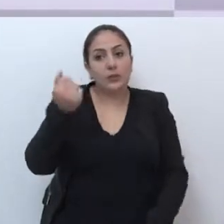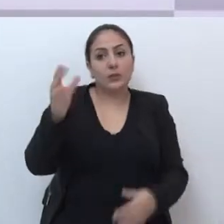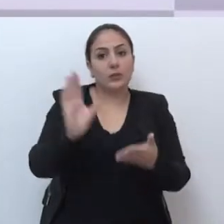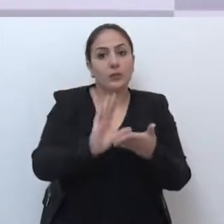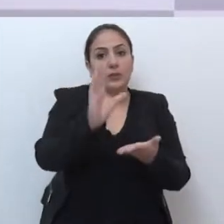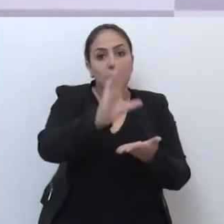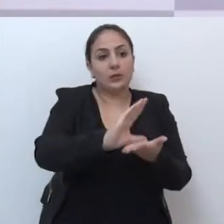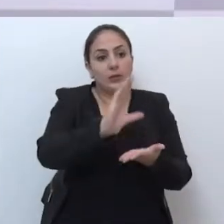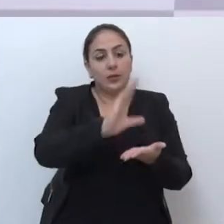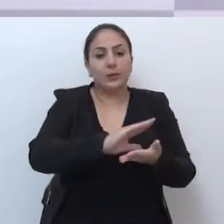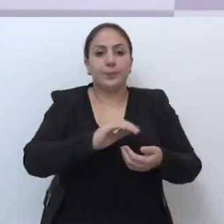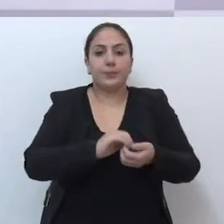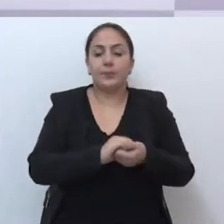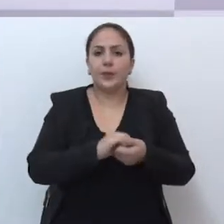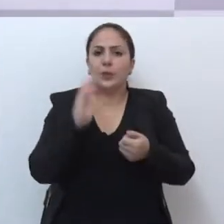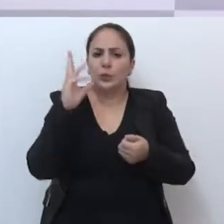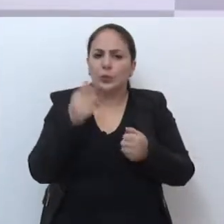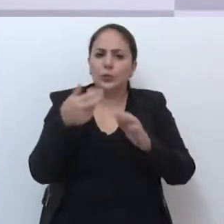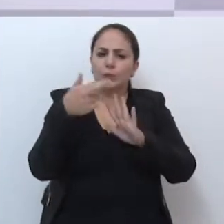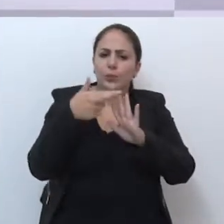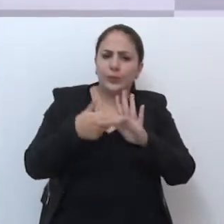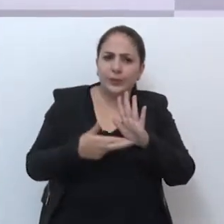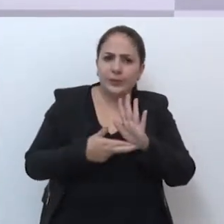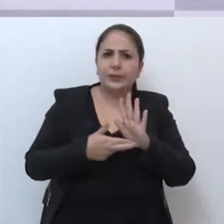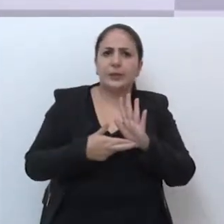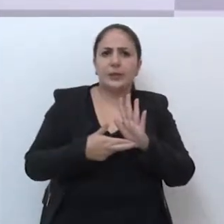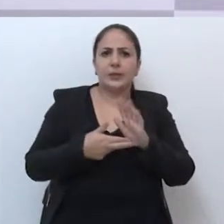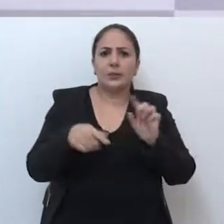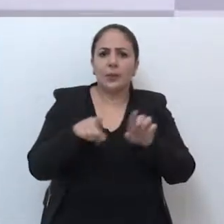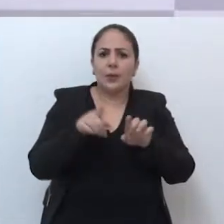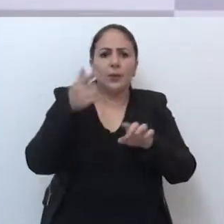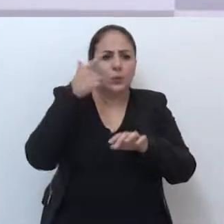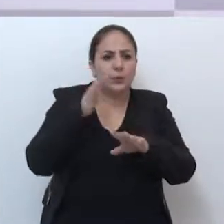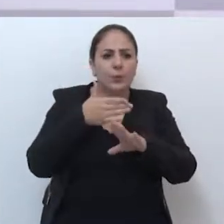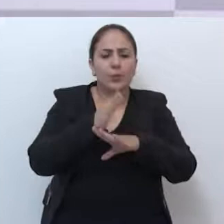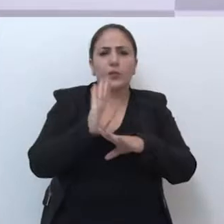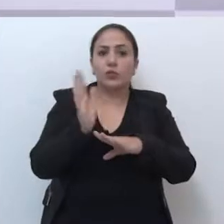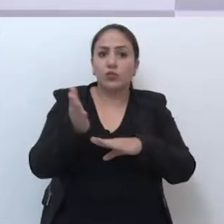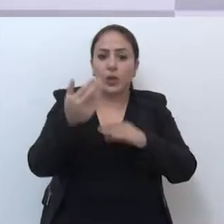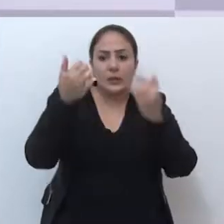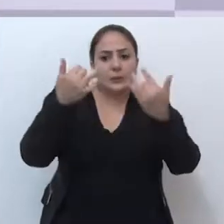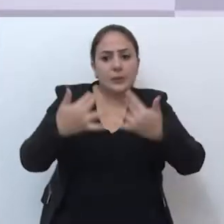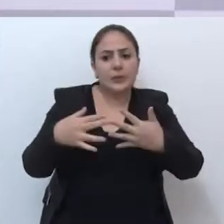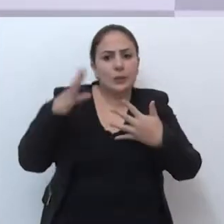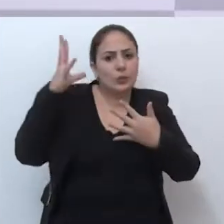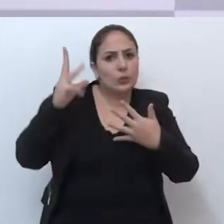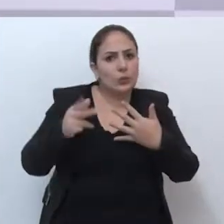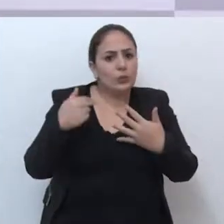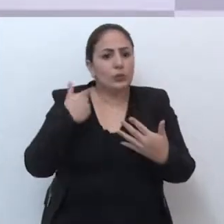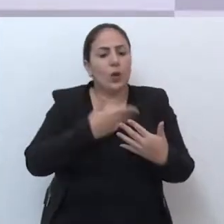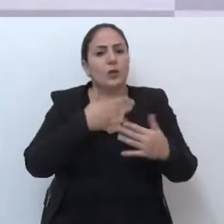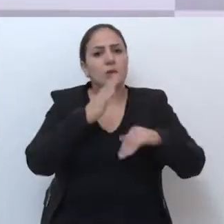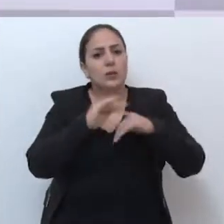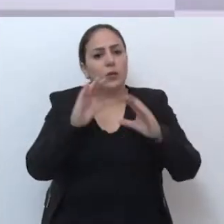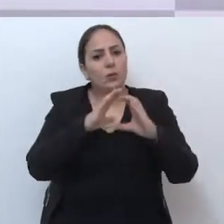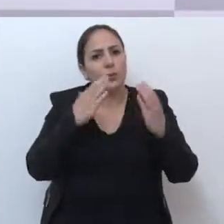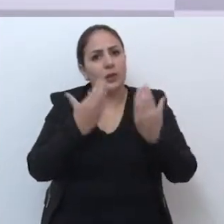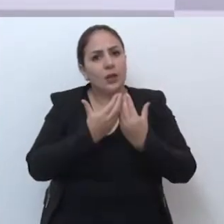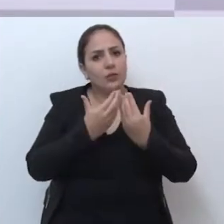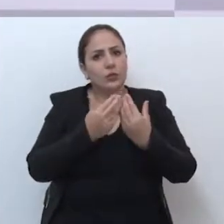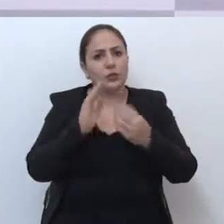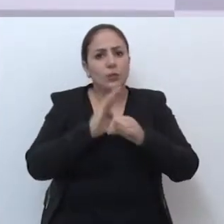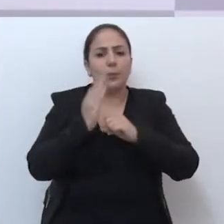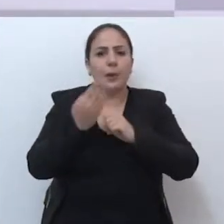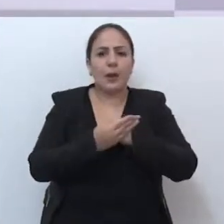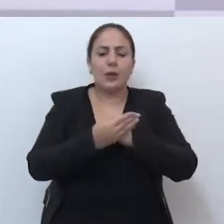para terminar a ponte. Então é o caso de toda essa burocracia, né? Aproveitando já, esclarecendo também aqui para nossa querida comunidade